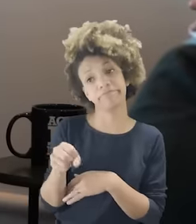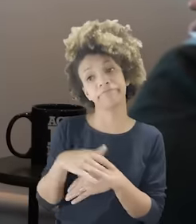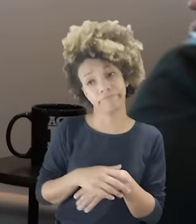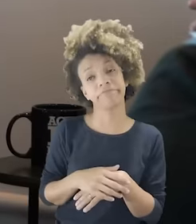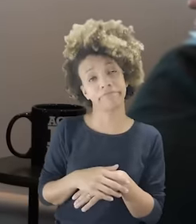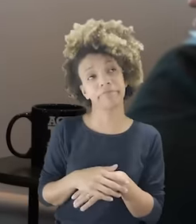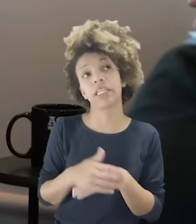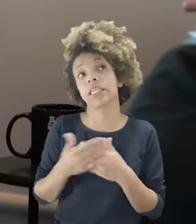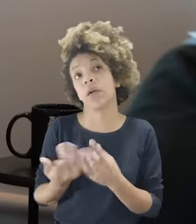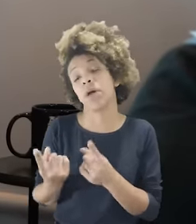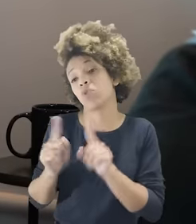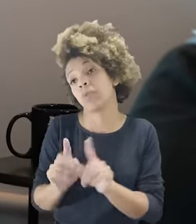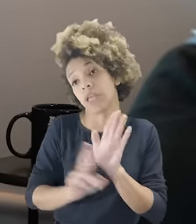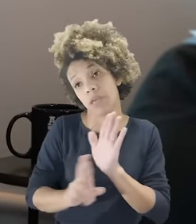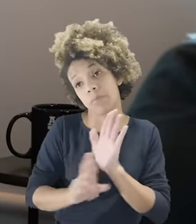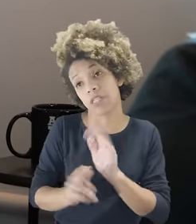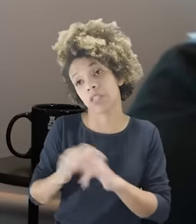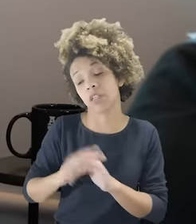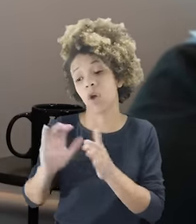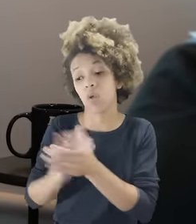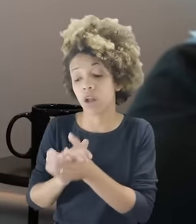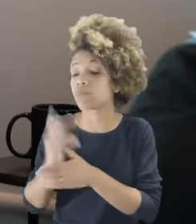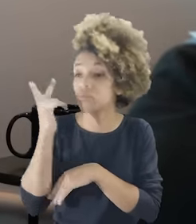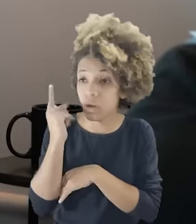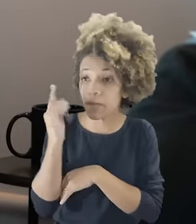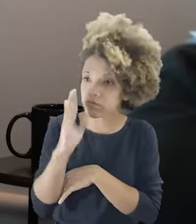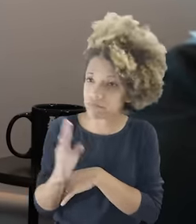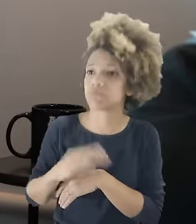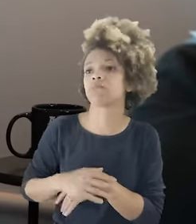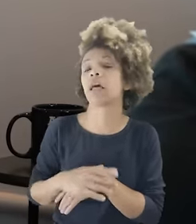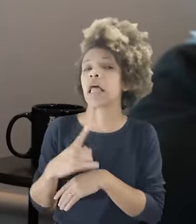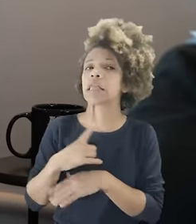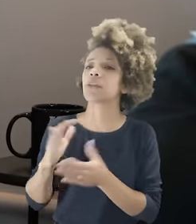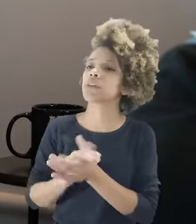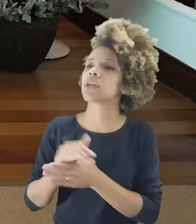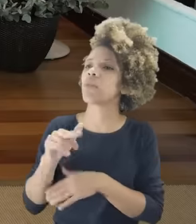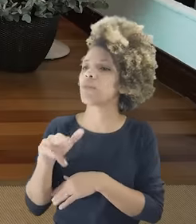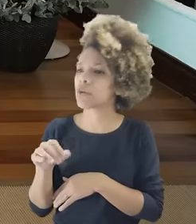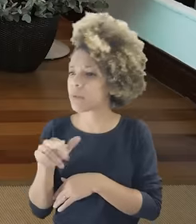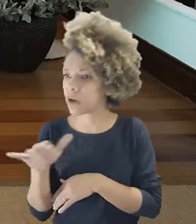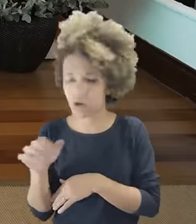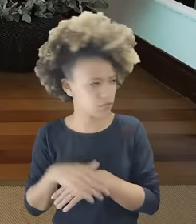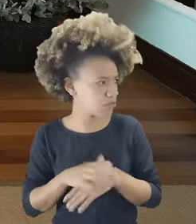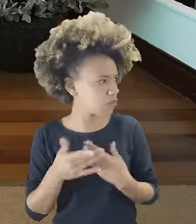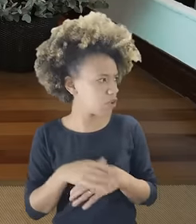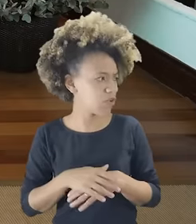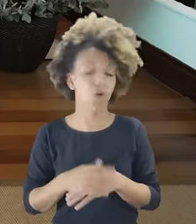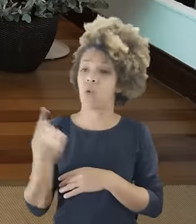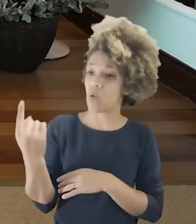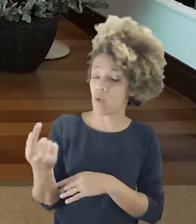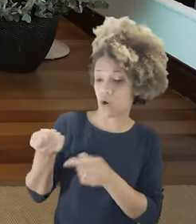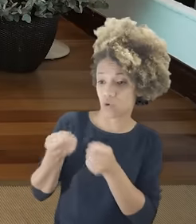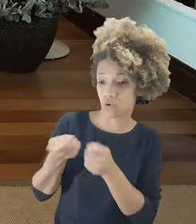e é uma dupla que representa um tipo de casal bem comum no Brasil né Tem um casal Bruno e Marrone né que aquele casal que só um tem